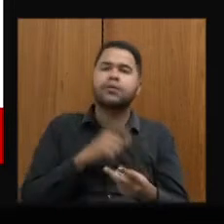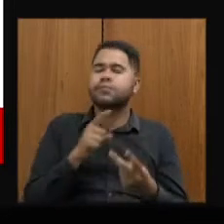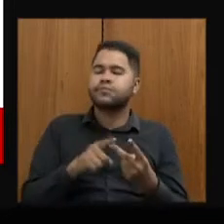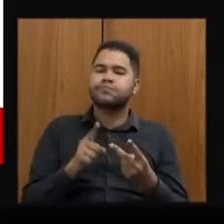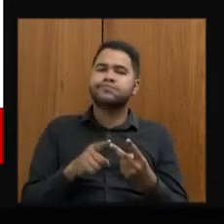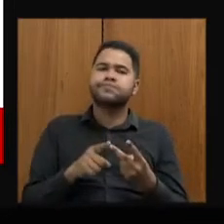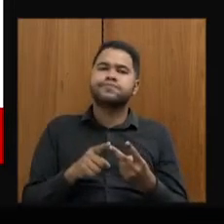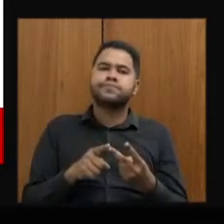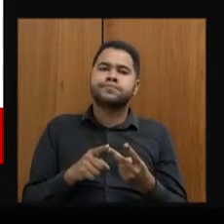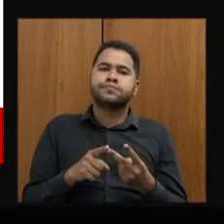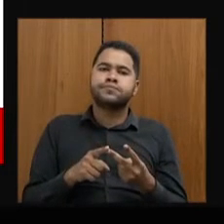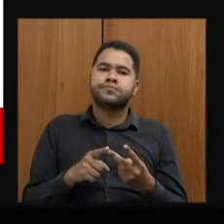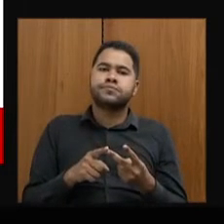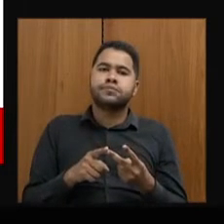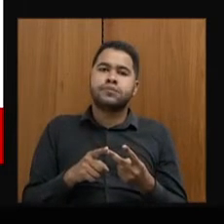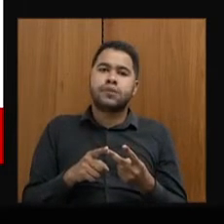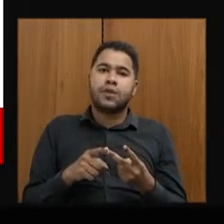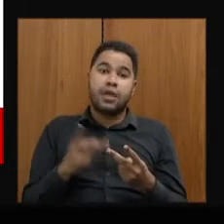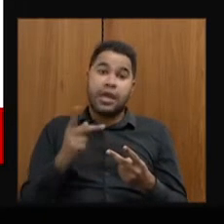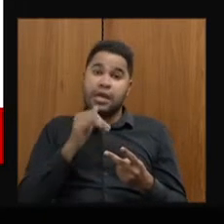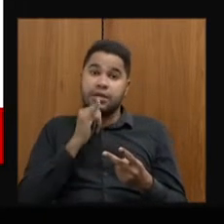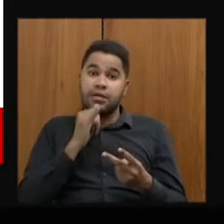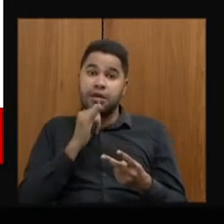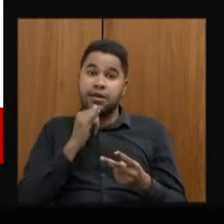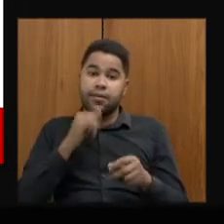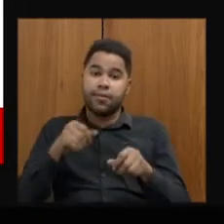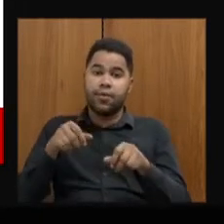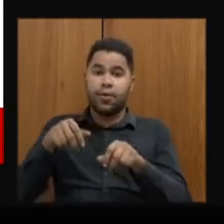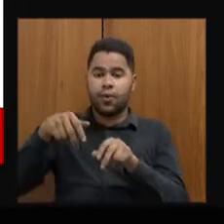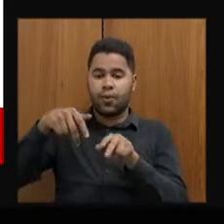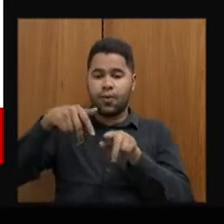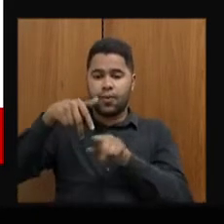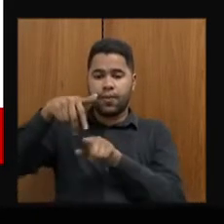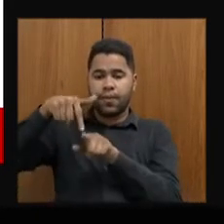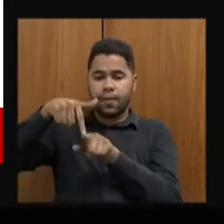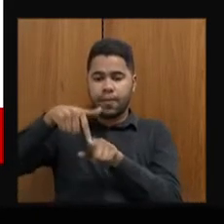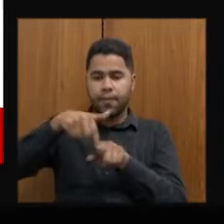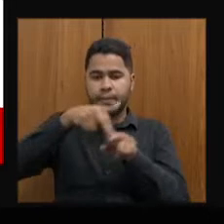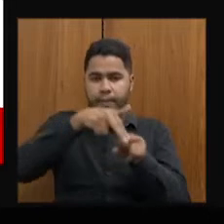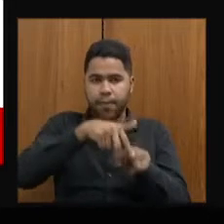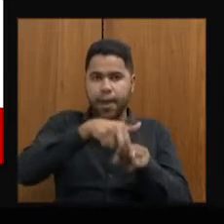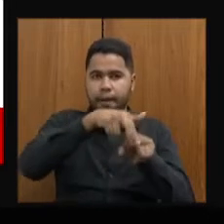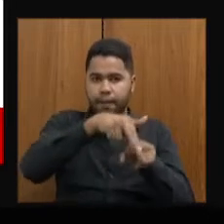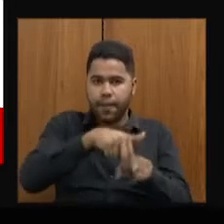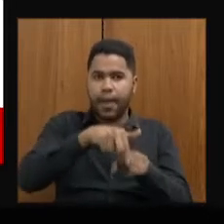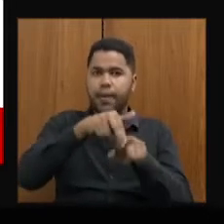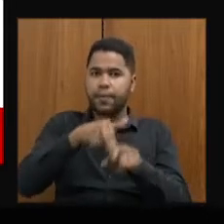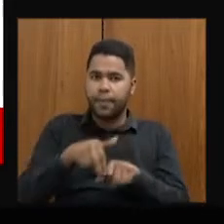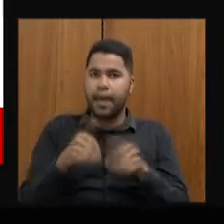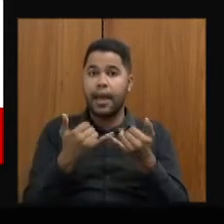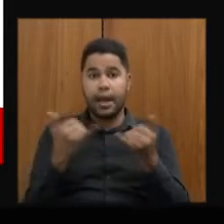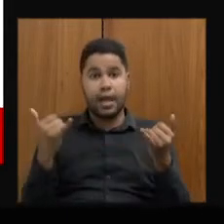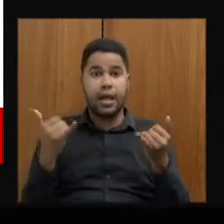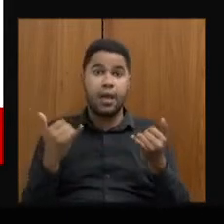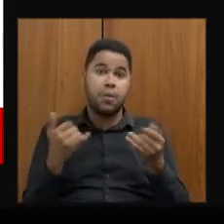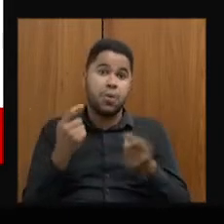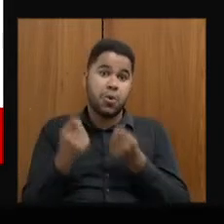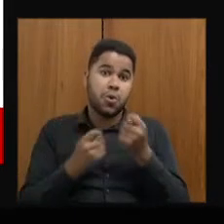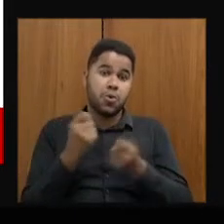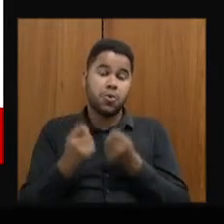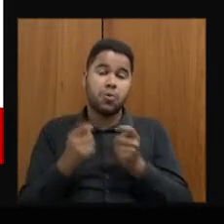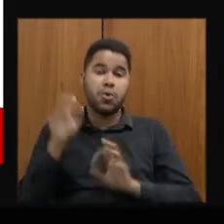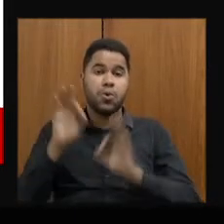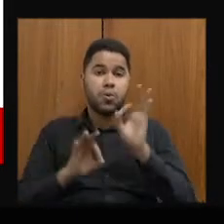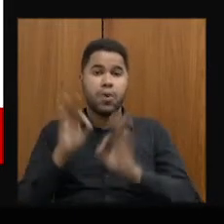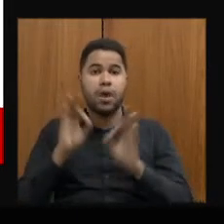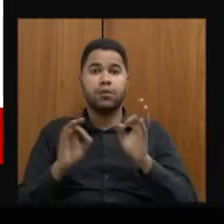mesmo assim patinetes elétricos e sejam uma transição para uma economia verde na então o plano